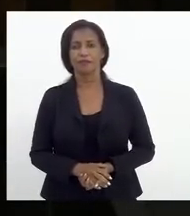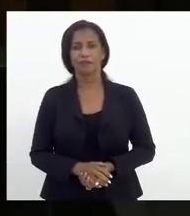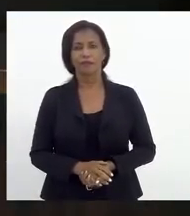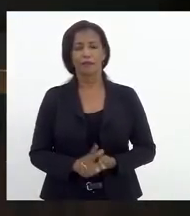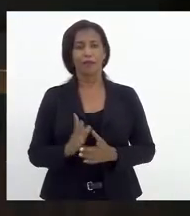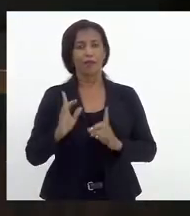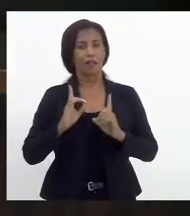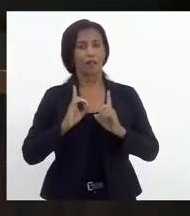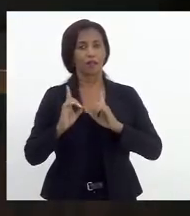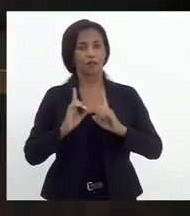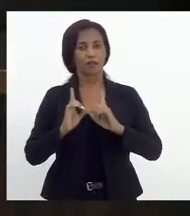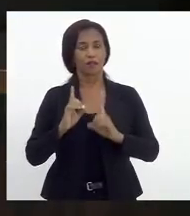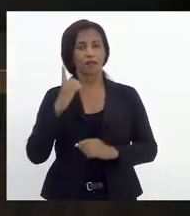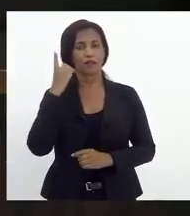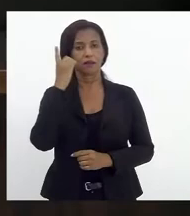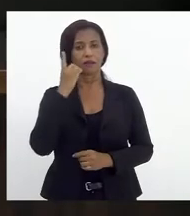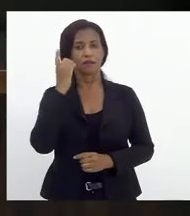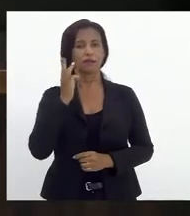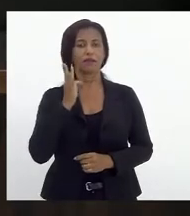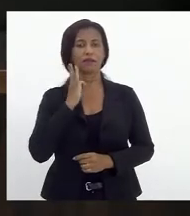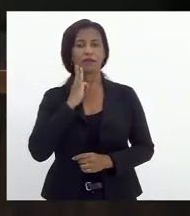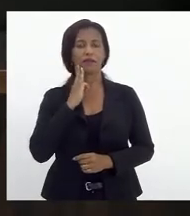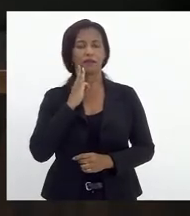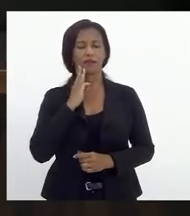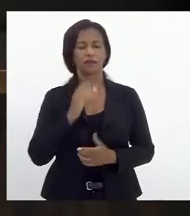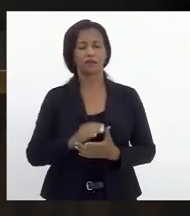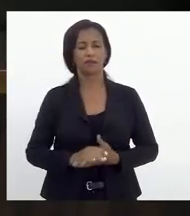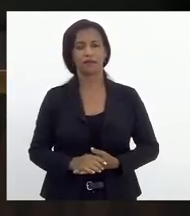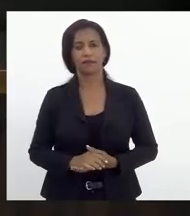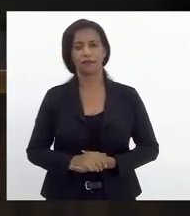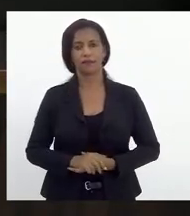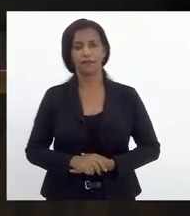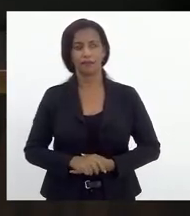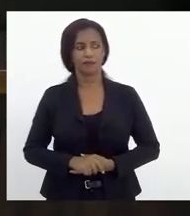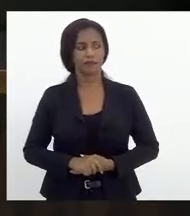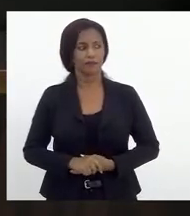Para discutir, deputado Valdeck Carneiro.